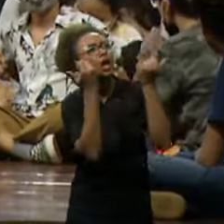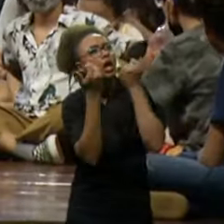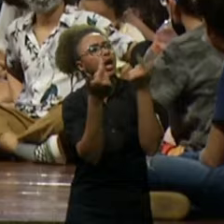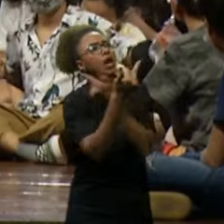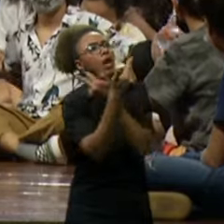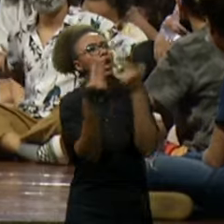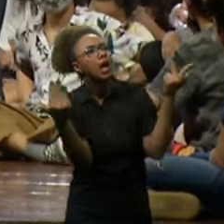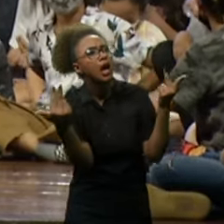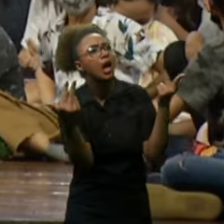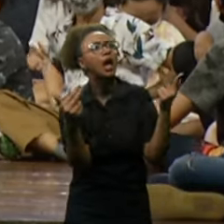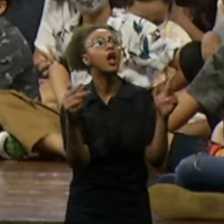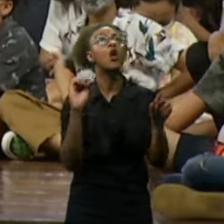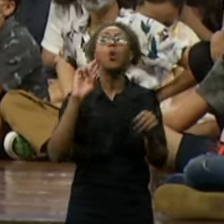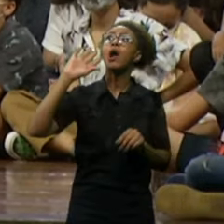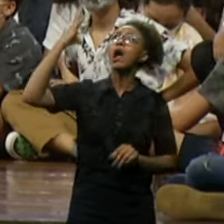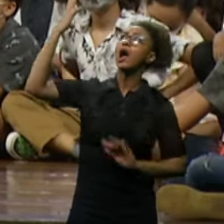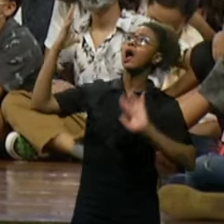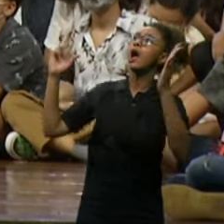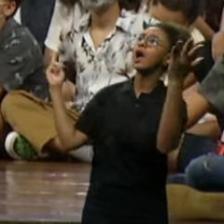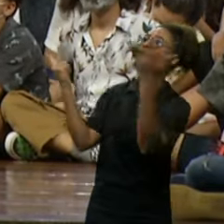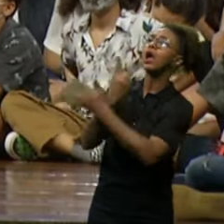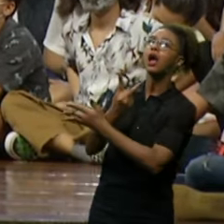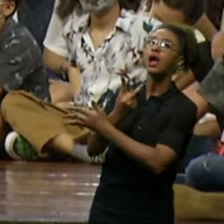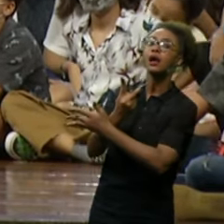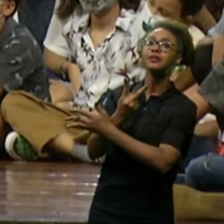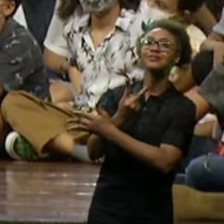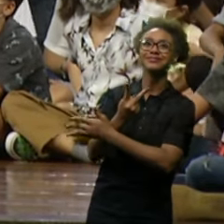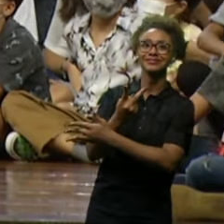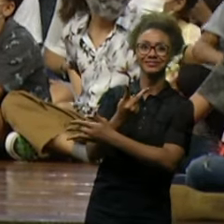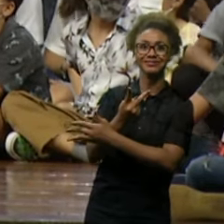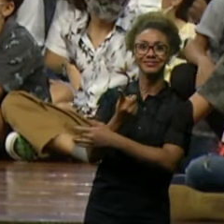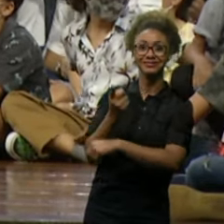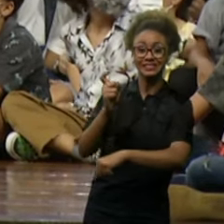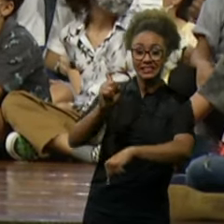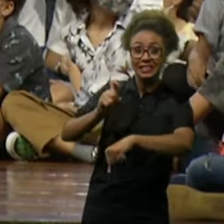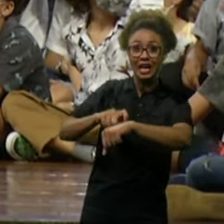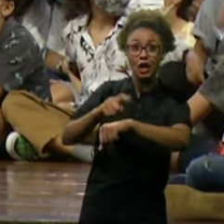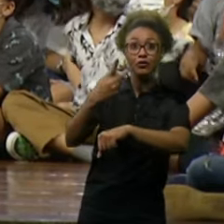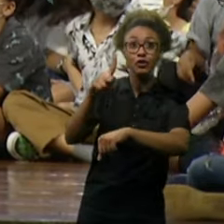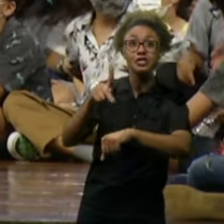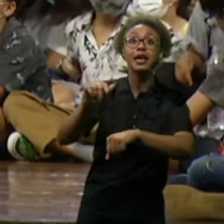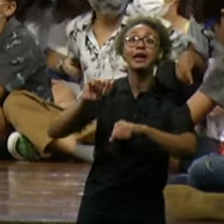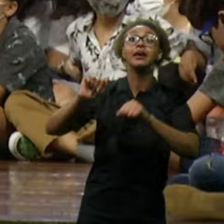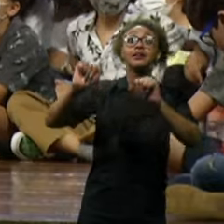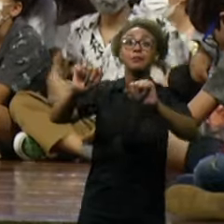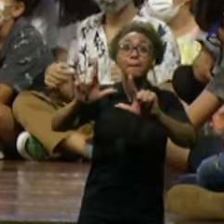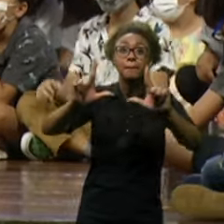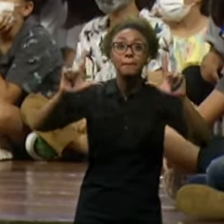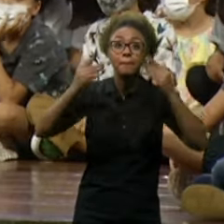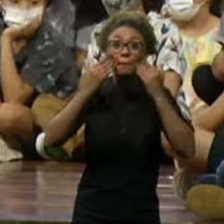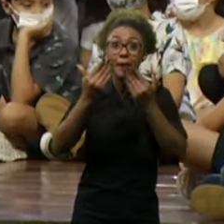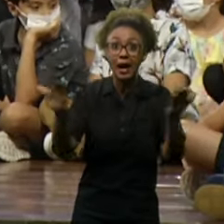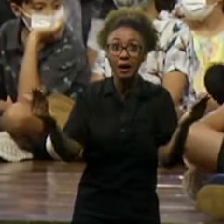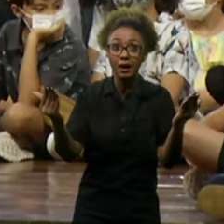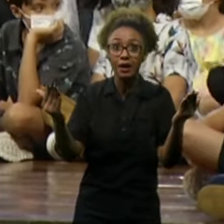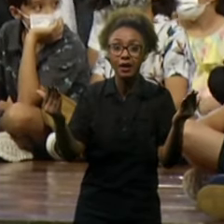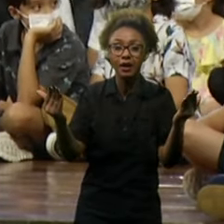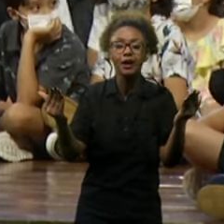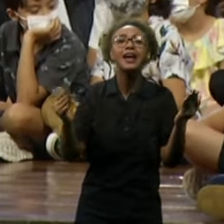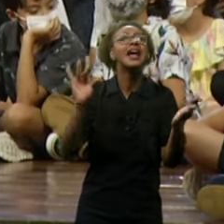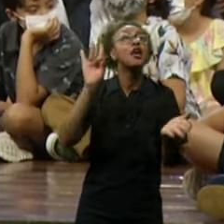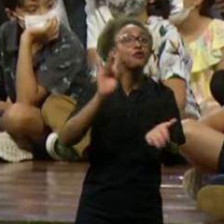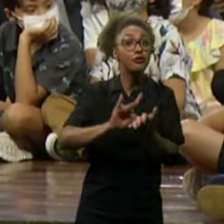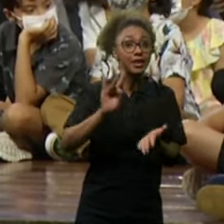vê acontecendo no mundo no tempo que você enxerga Ou seja quando é noticiado de forma pública em geral